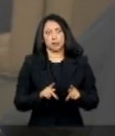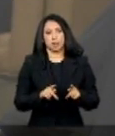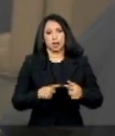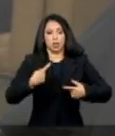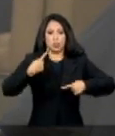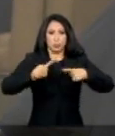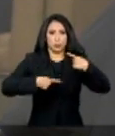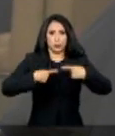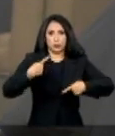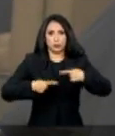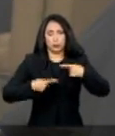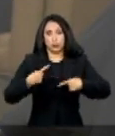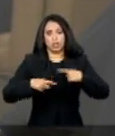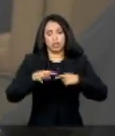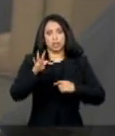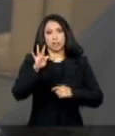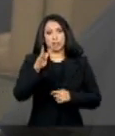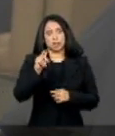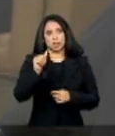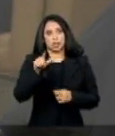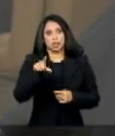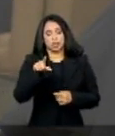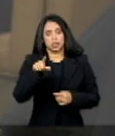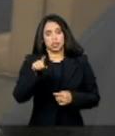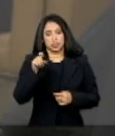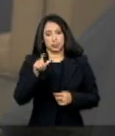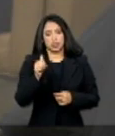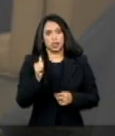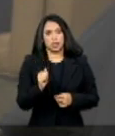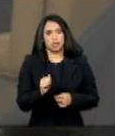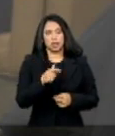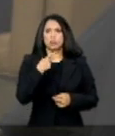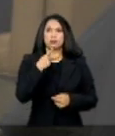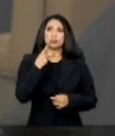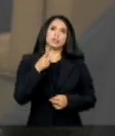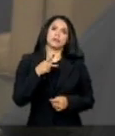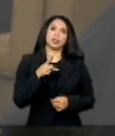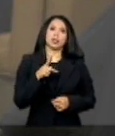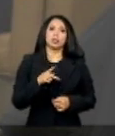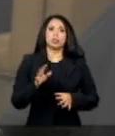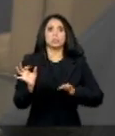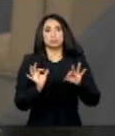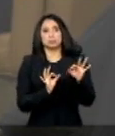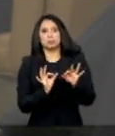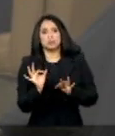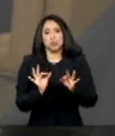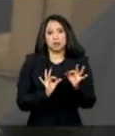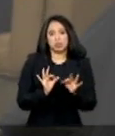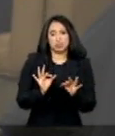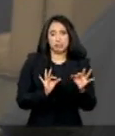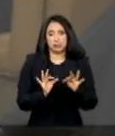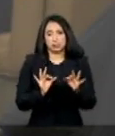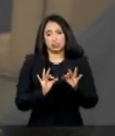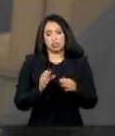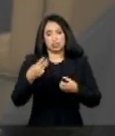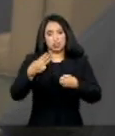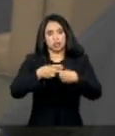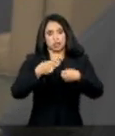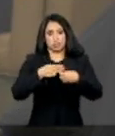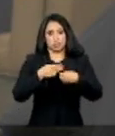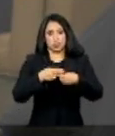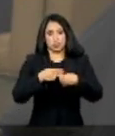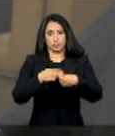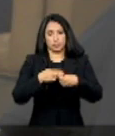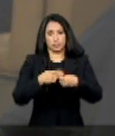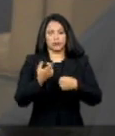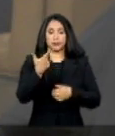eu não digo aqui em relação à organização do município que é